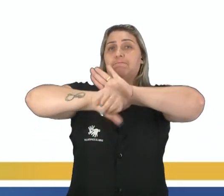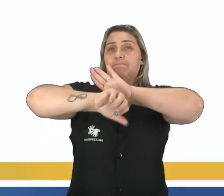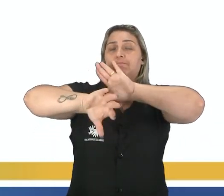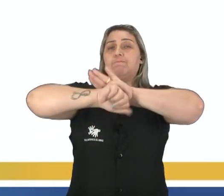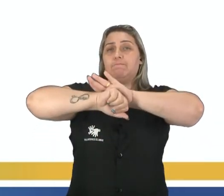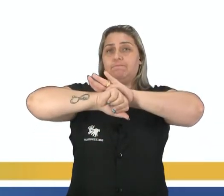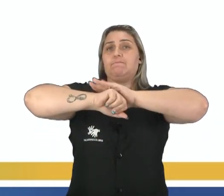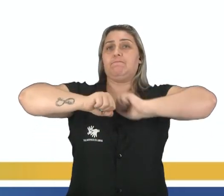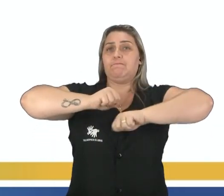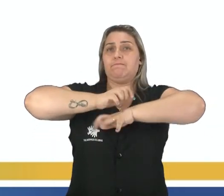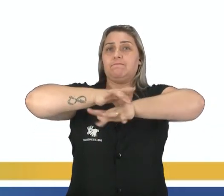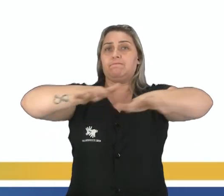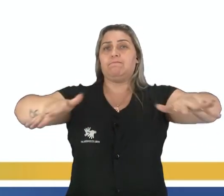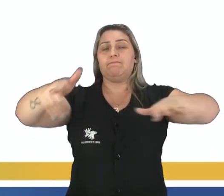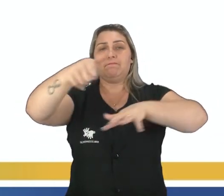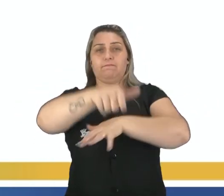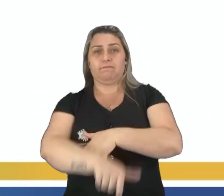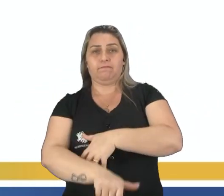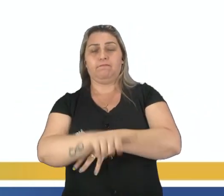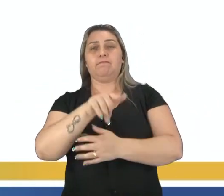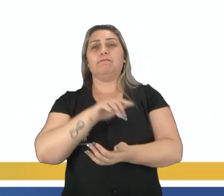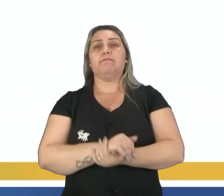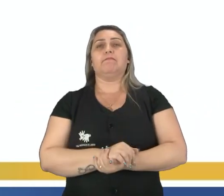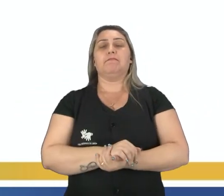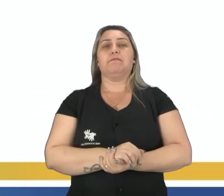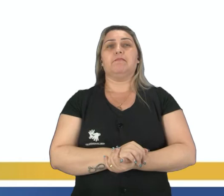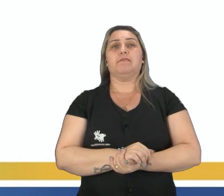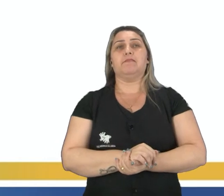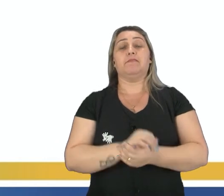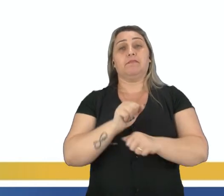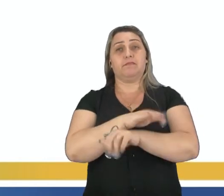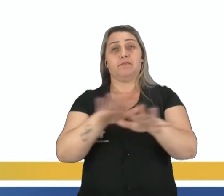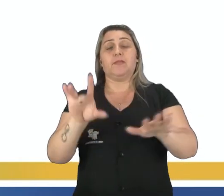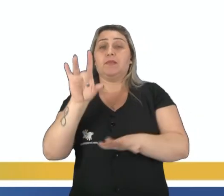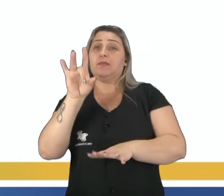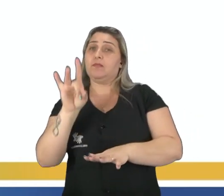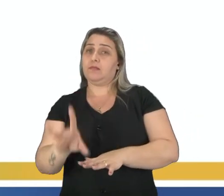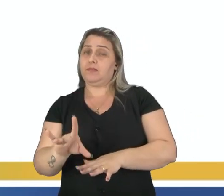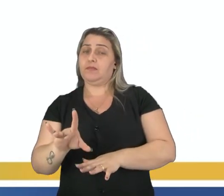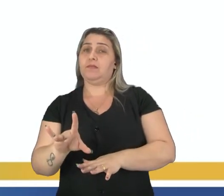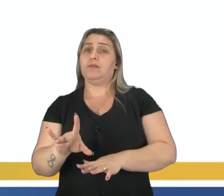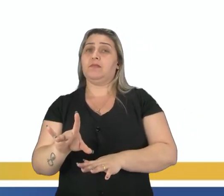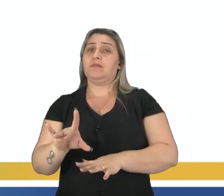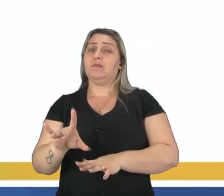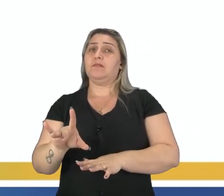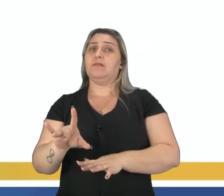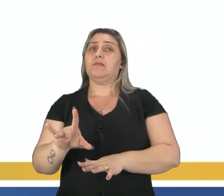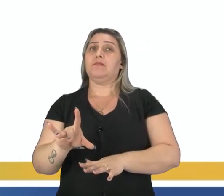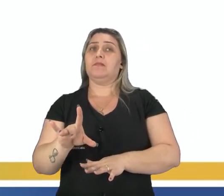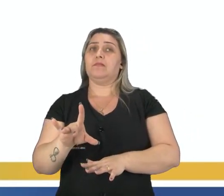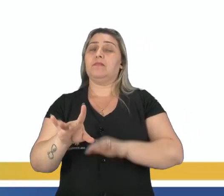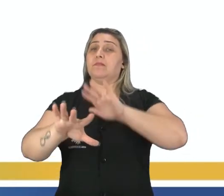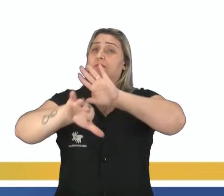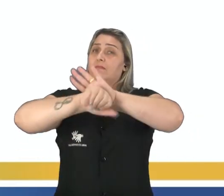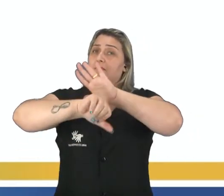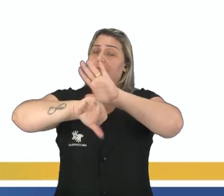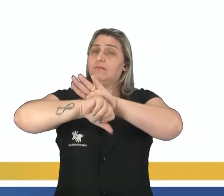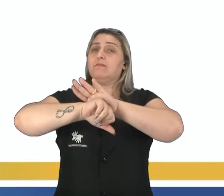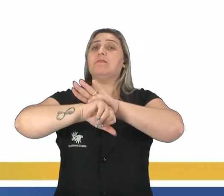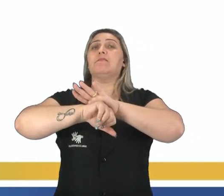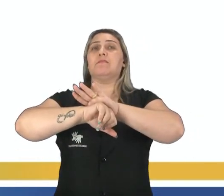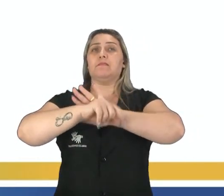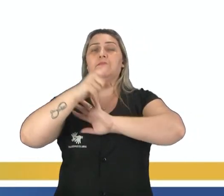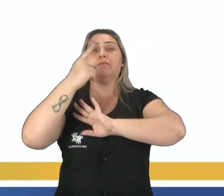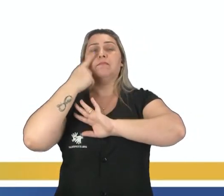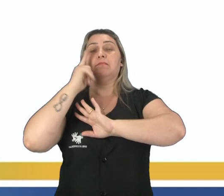então as cargas vão distribuir novamente. Só que vai se distribuir somente as cargas que estavam sendo atraídas na lateral, tendo